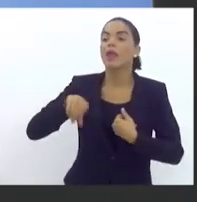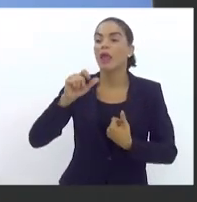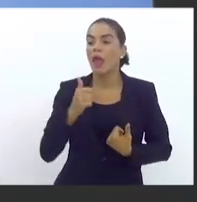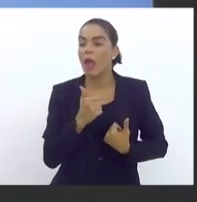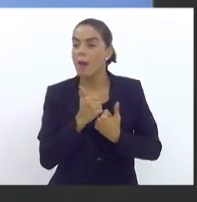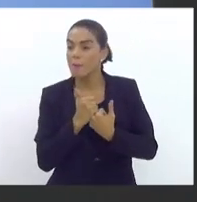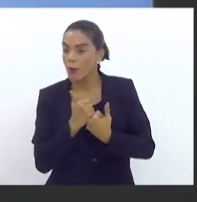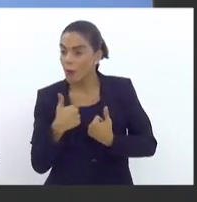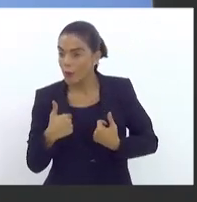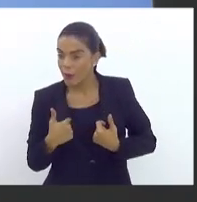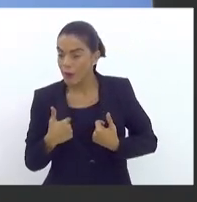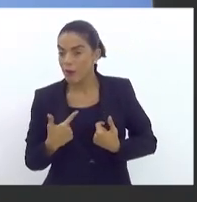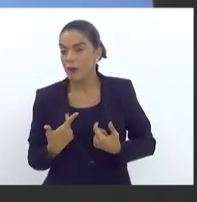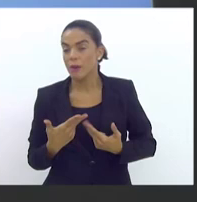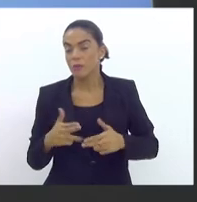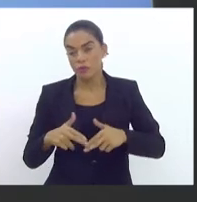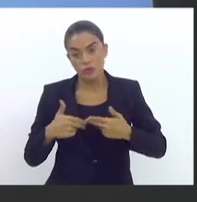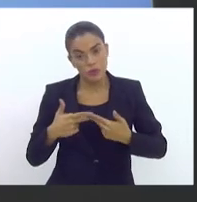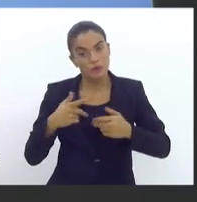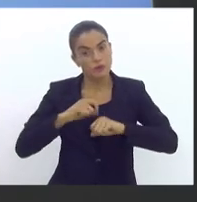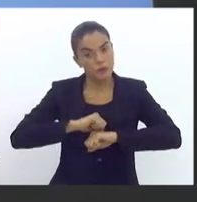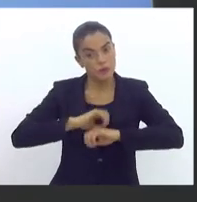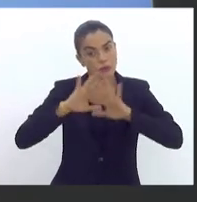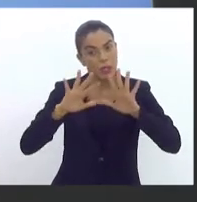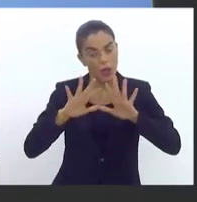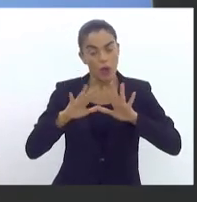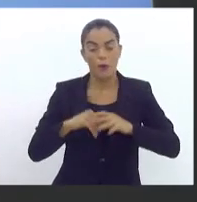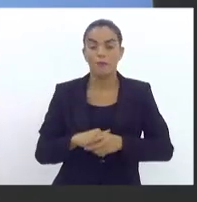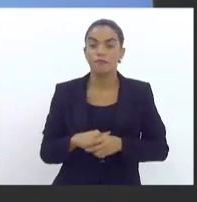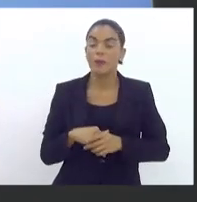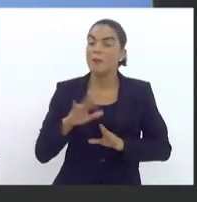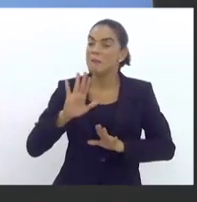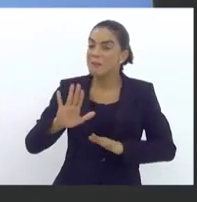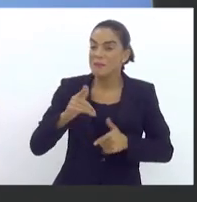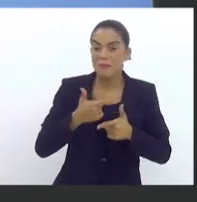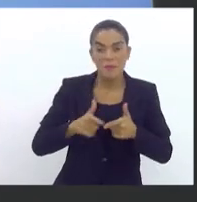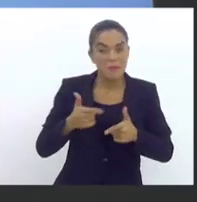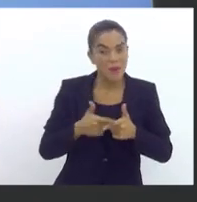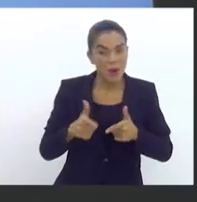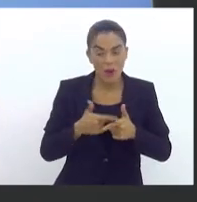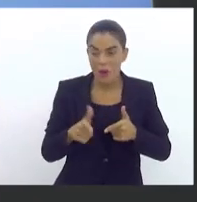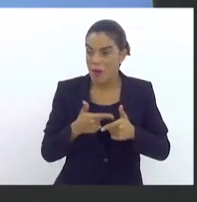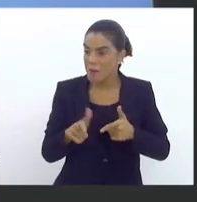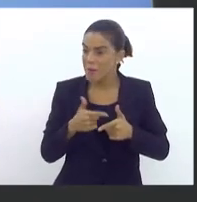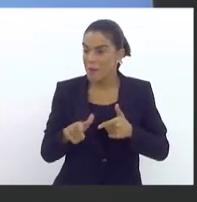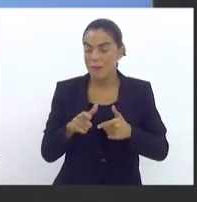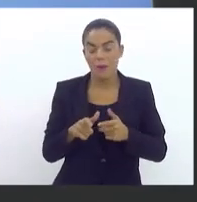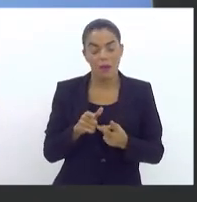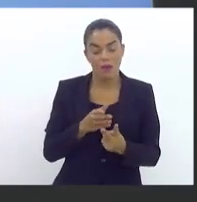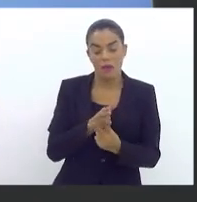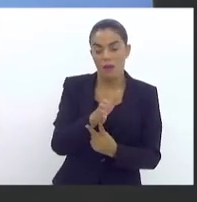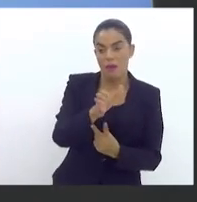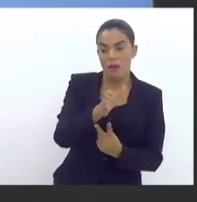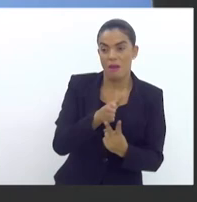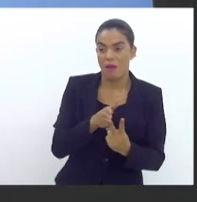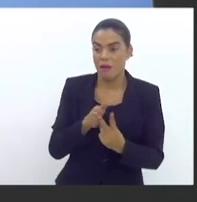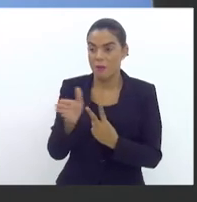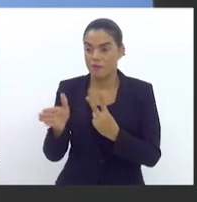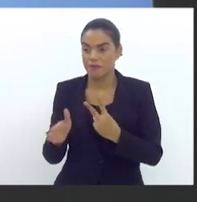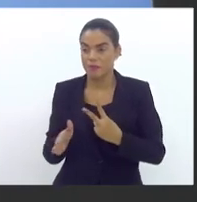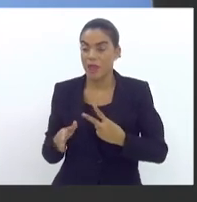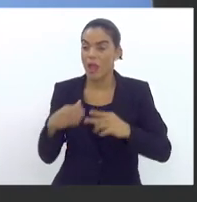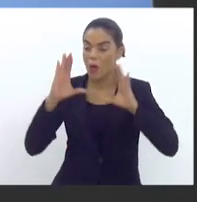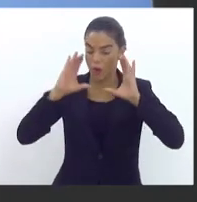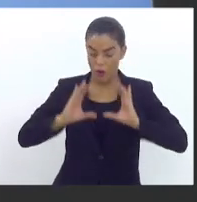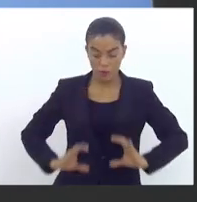né eu faço essa conclusão eu vou até explicar melhor só estou adiantando mas o problema é tem duas vertentes né a